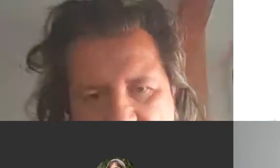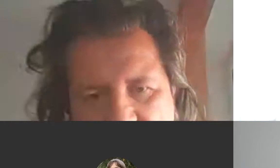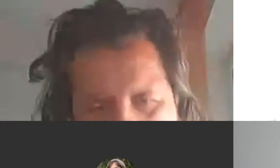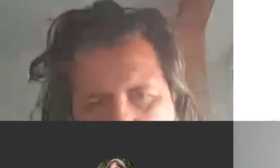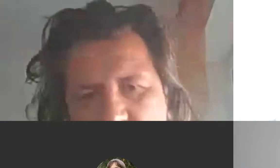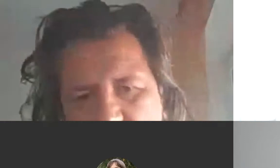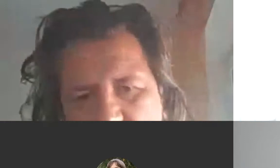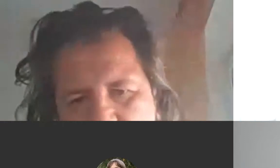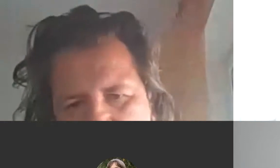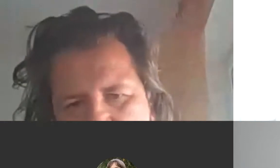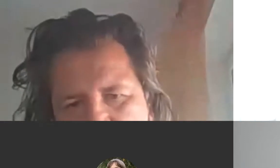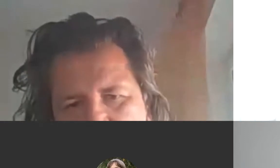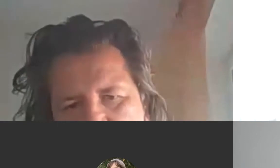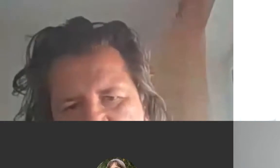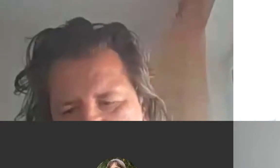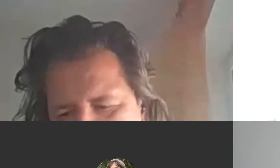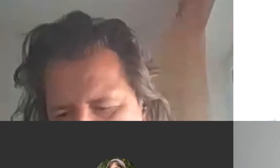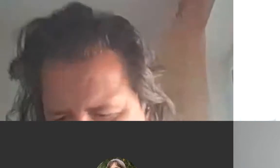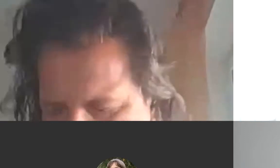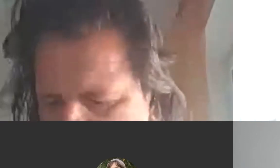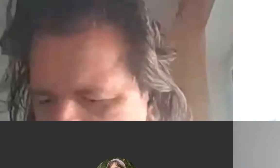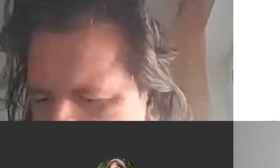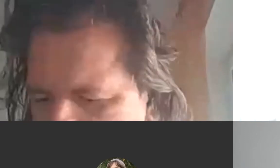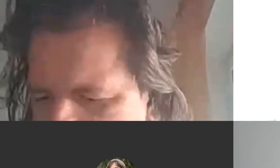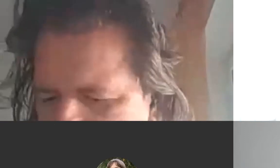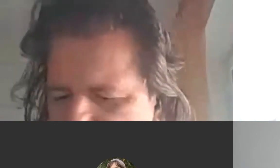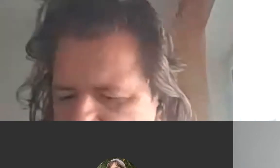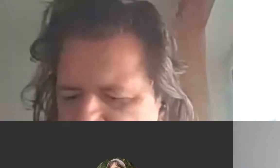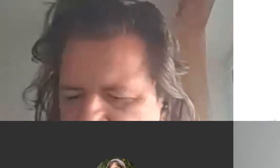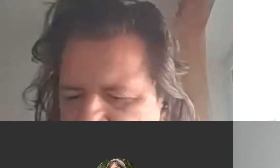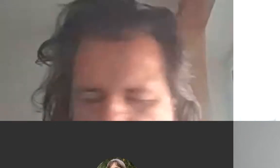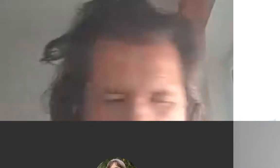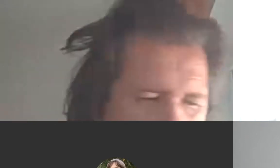Então, a forma é o conteúdo, né? Nesse novo modelo.